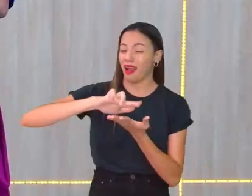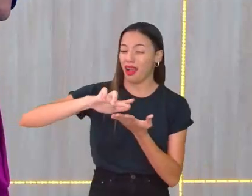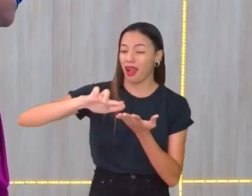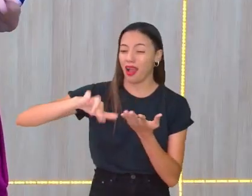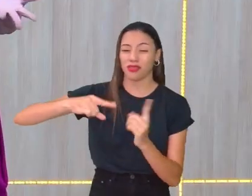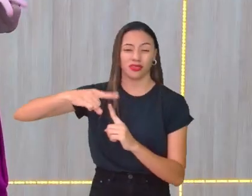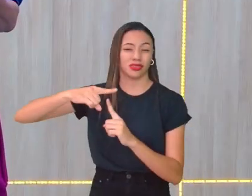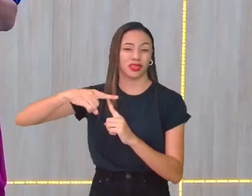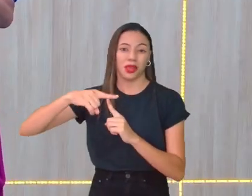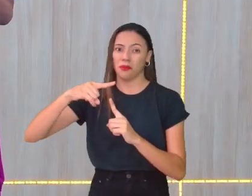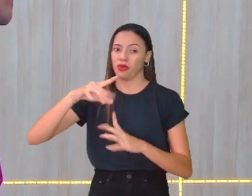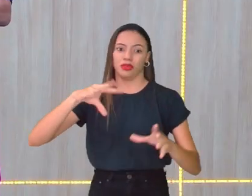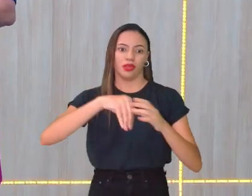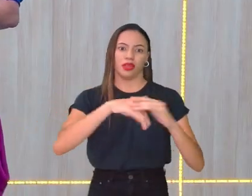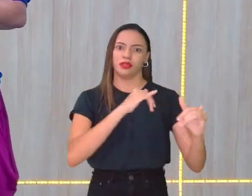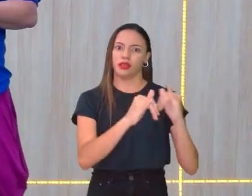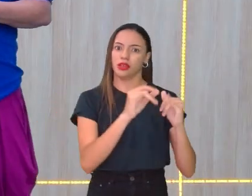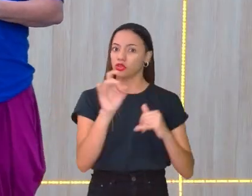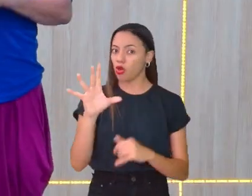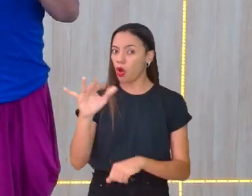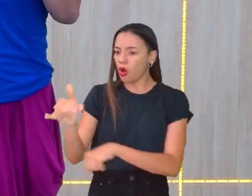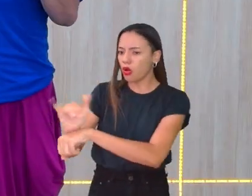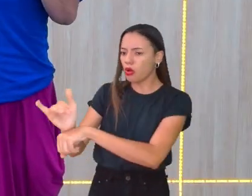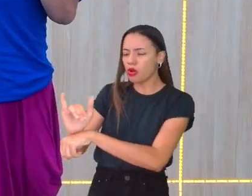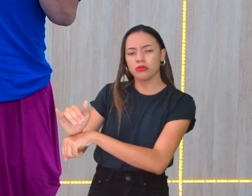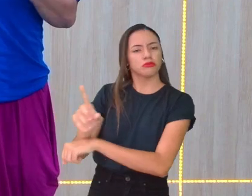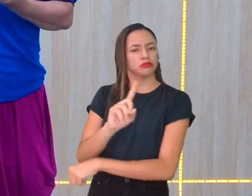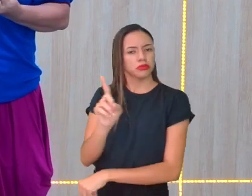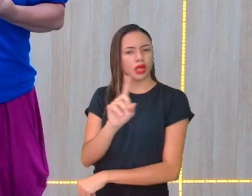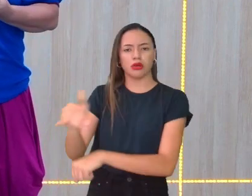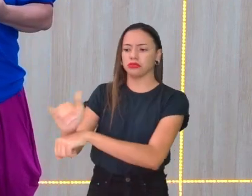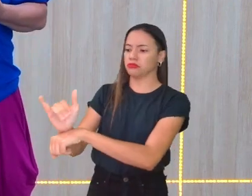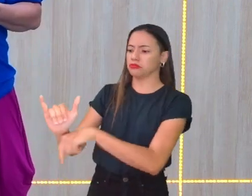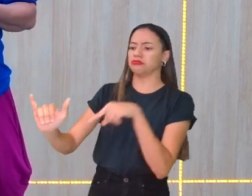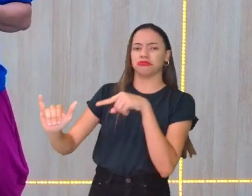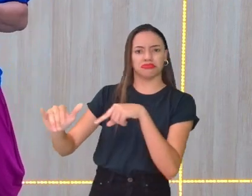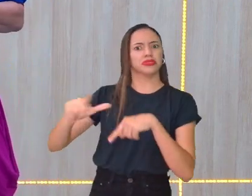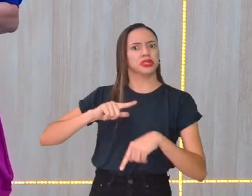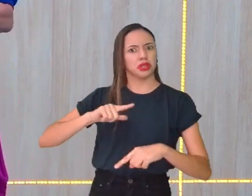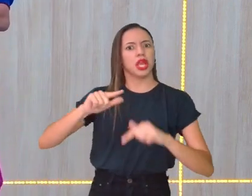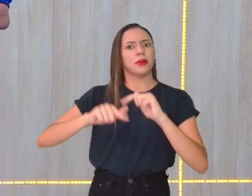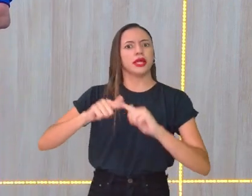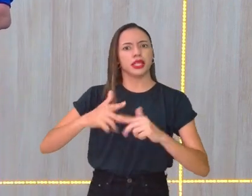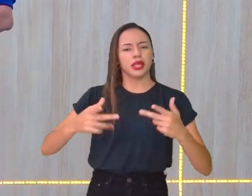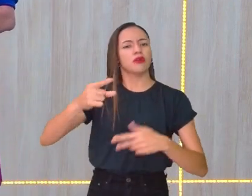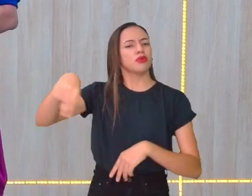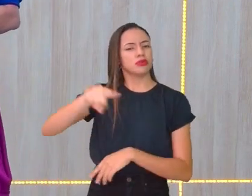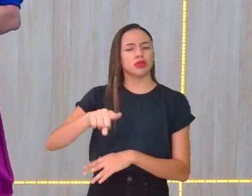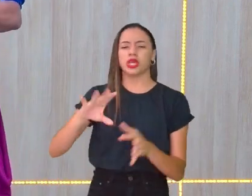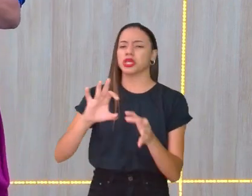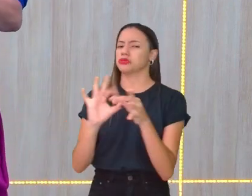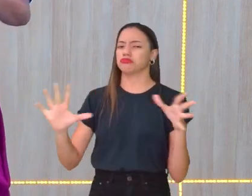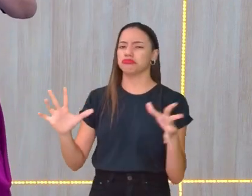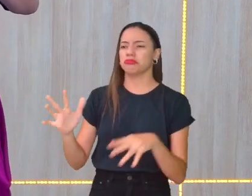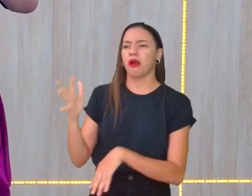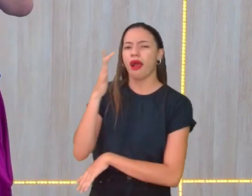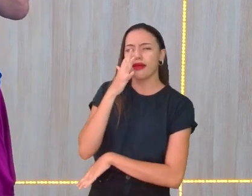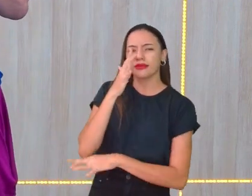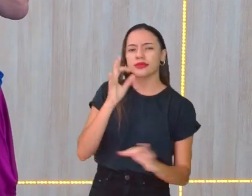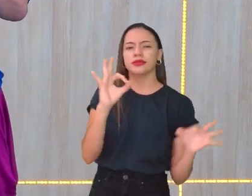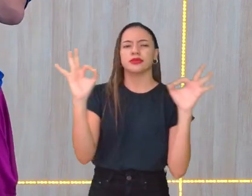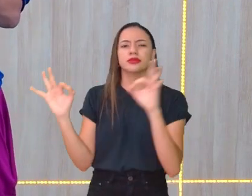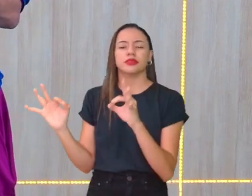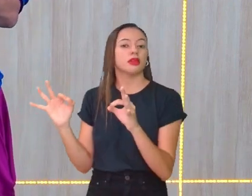na internet como um todo, não só no YouTube. No YouTube tem bastante material que vocês podem explorar, tá?